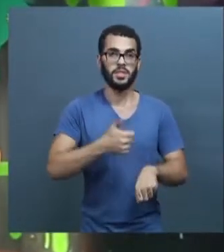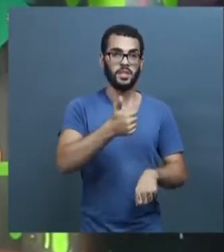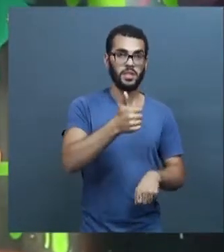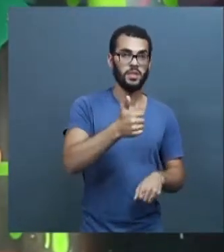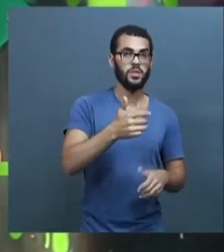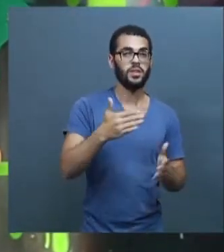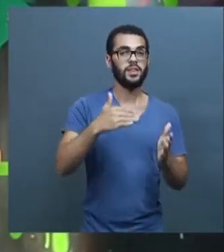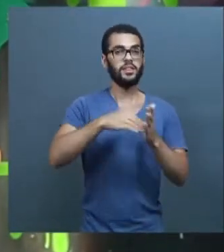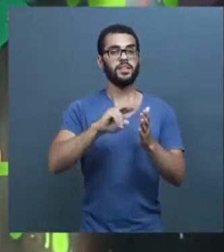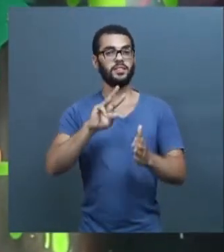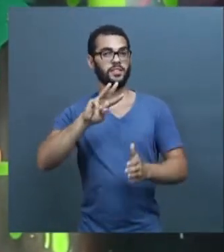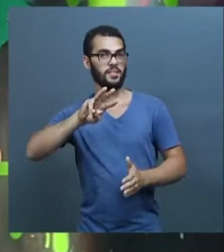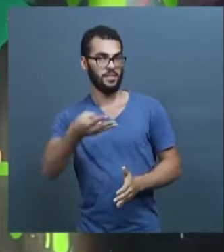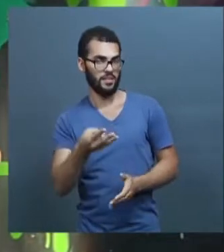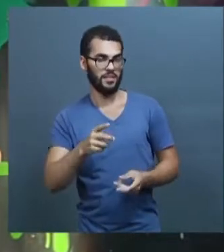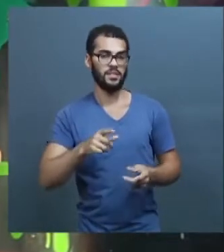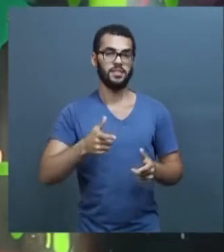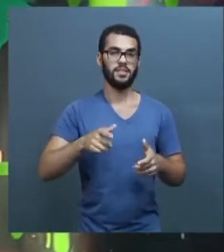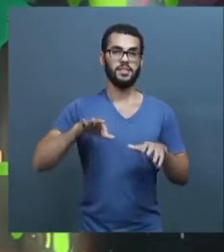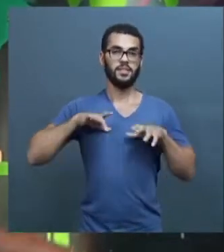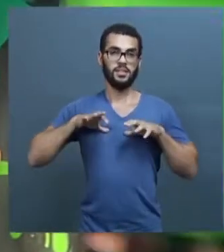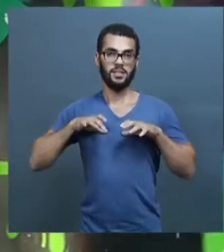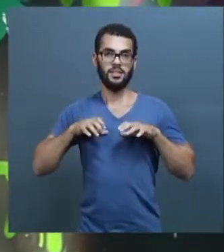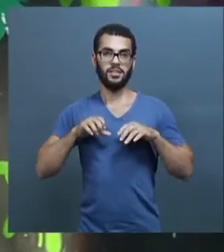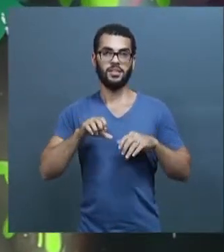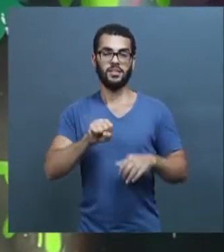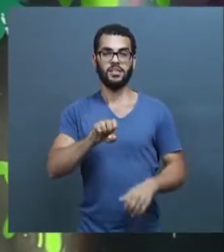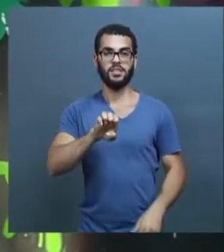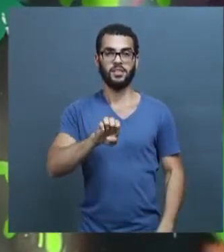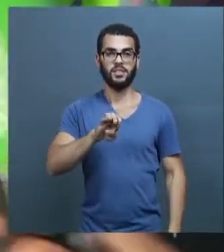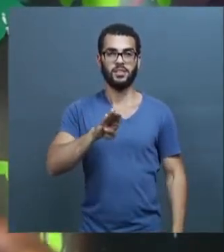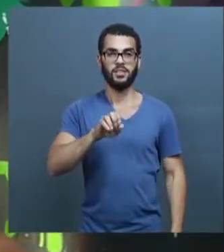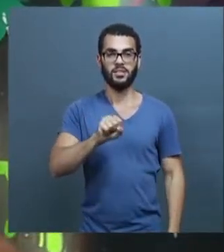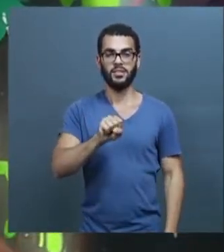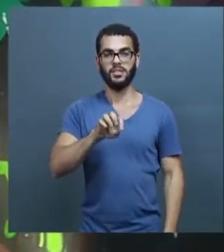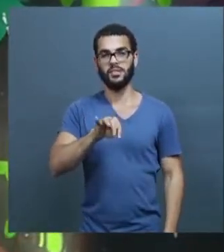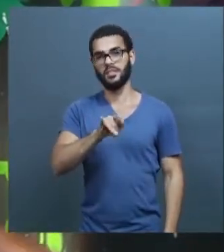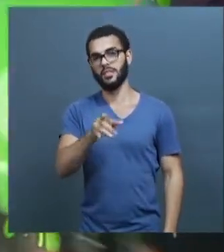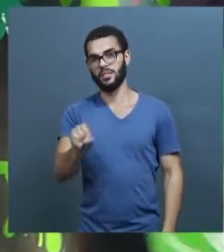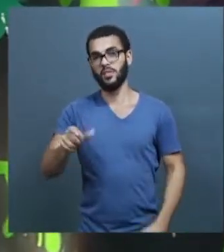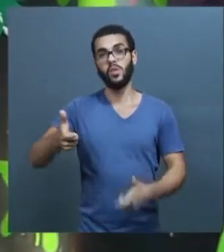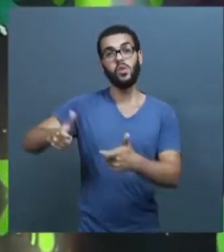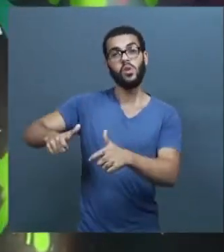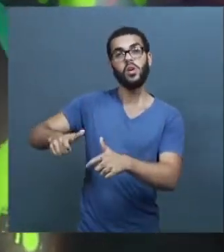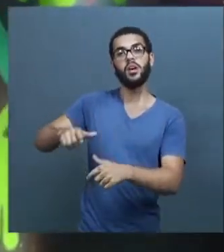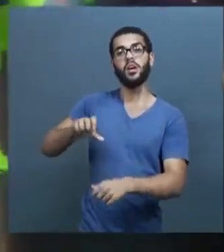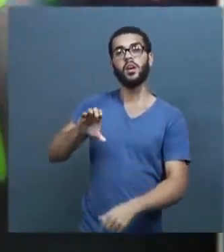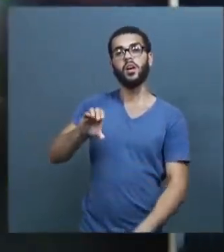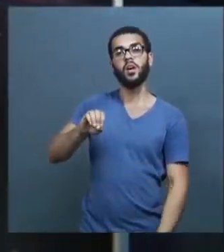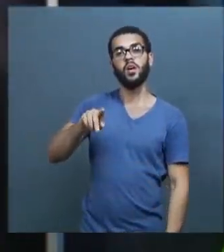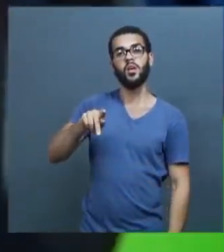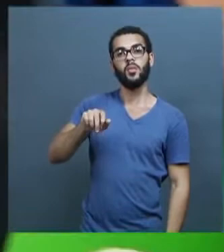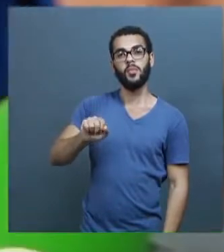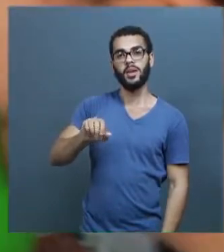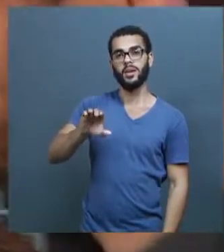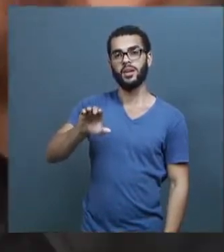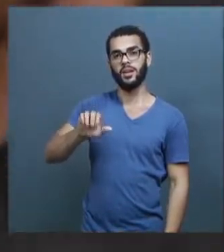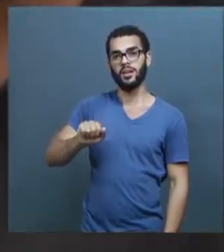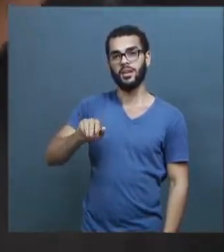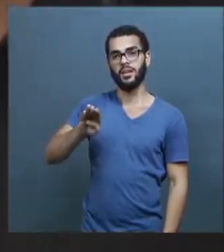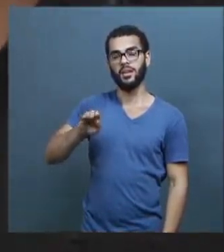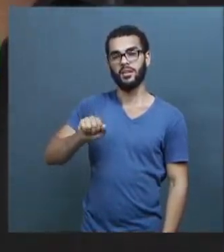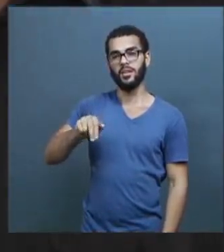3, na Praça Sebastião José Naves. E fica no bairro Copacabana? Copacabana, isso mesmo. Tá certo, muito obrigado pelas